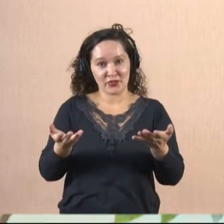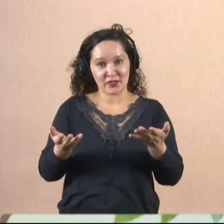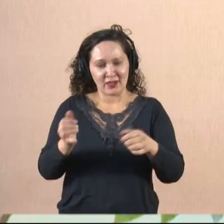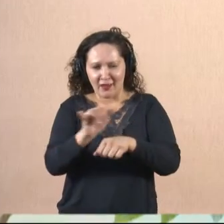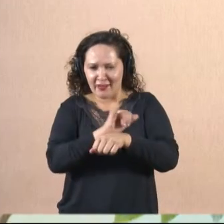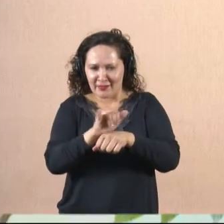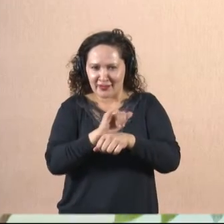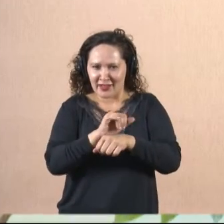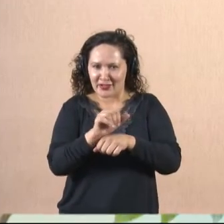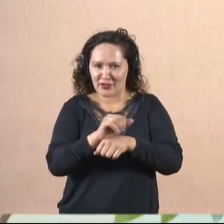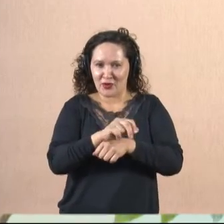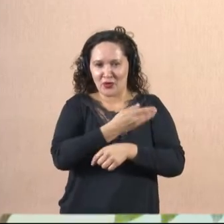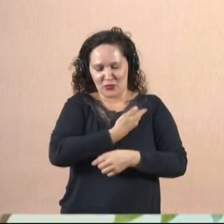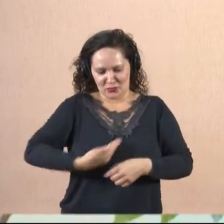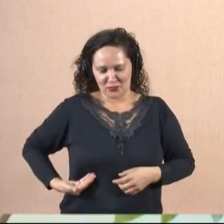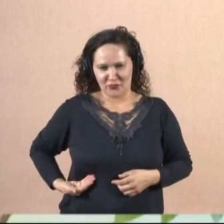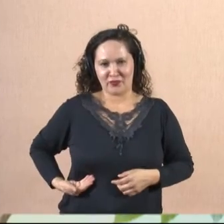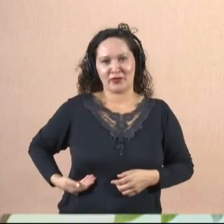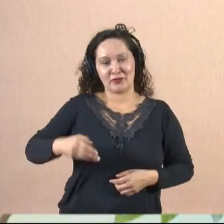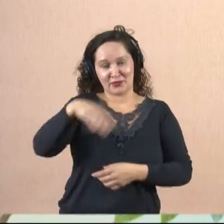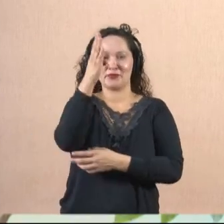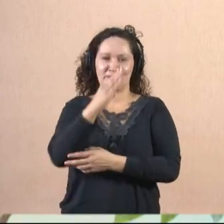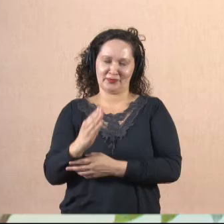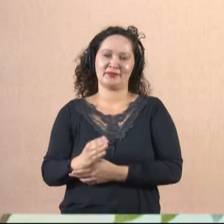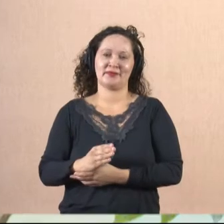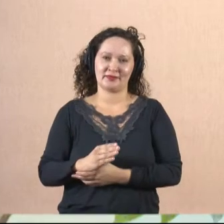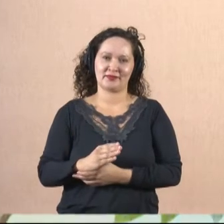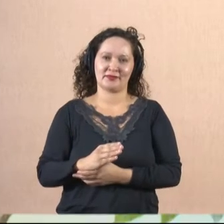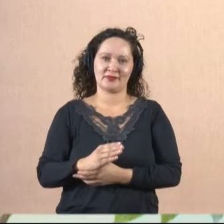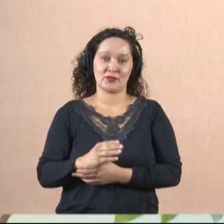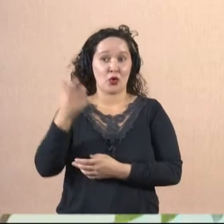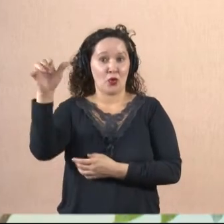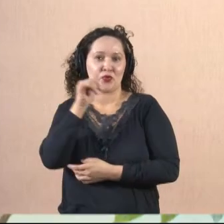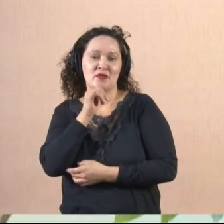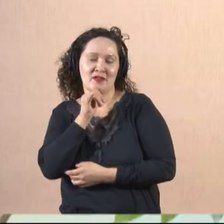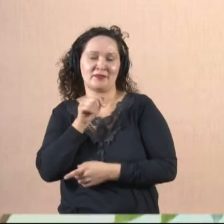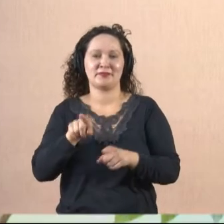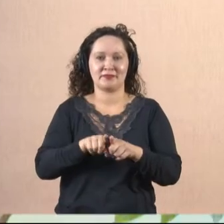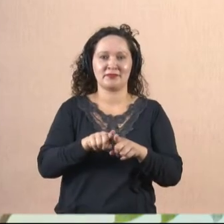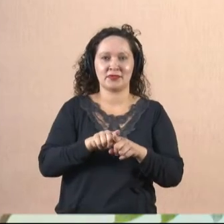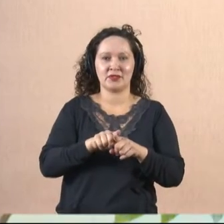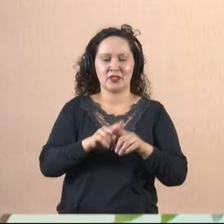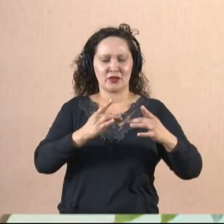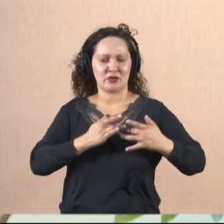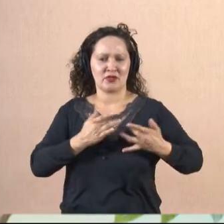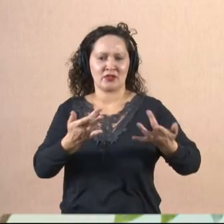tomada pelo governo do brasil é outro exemplo da